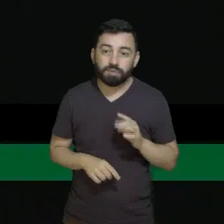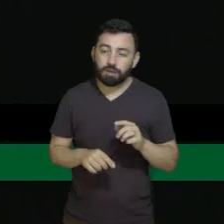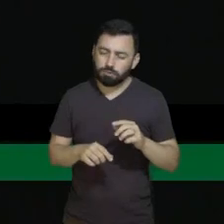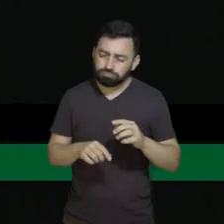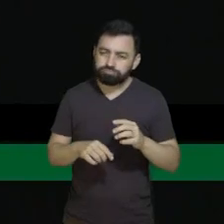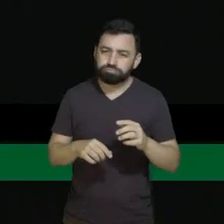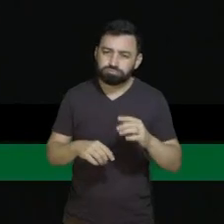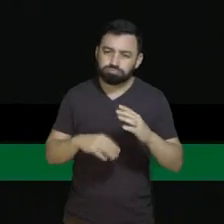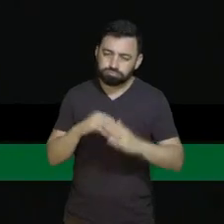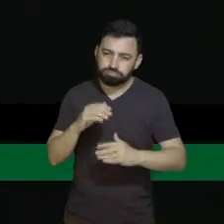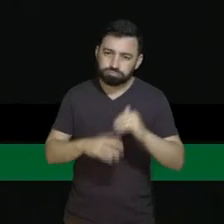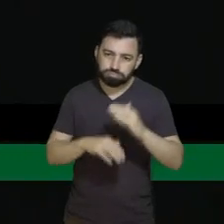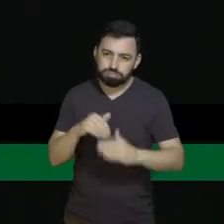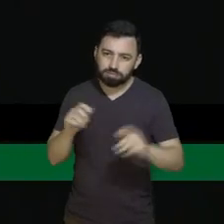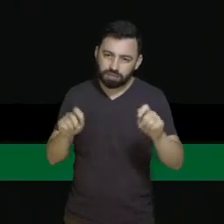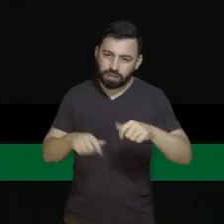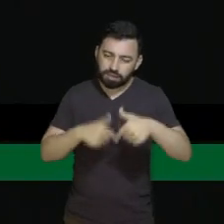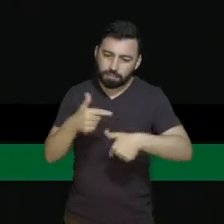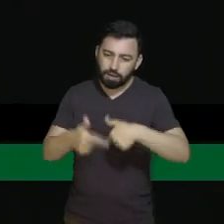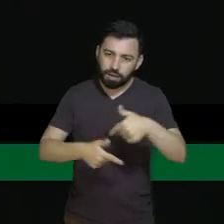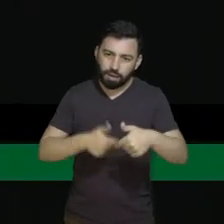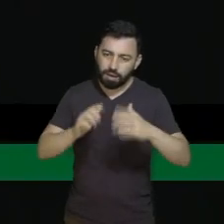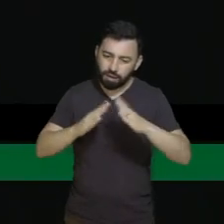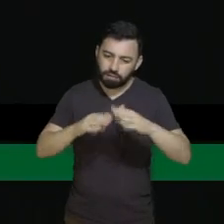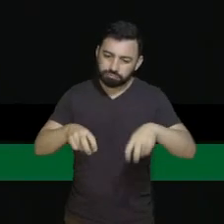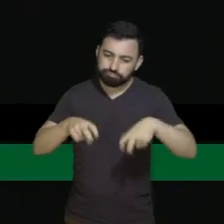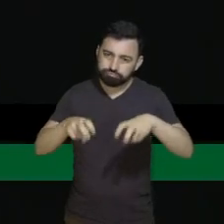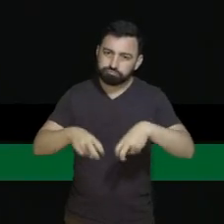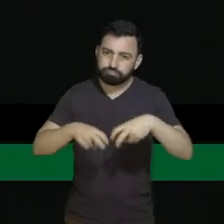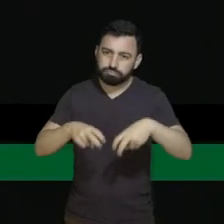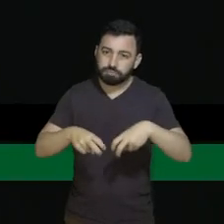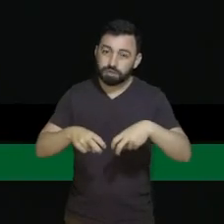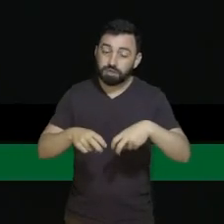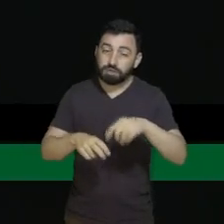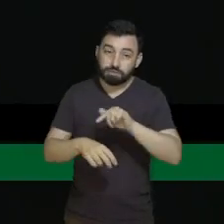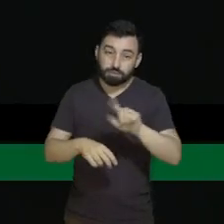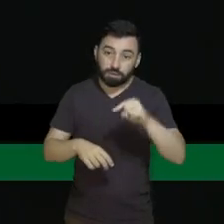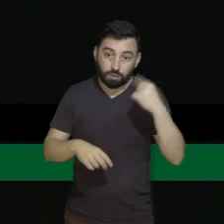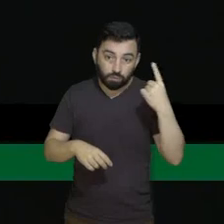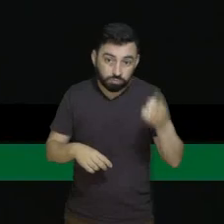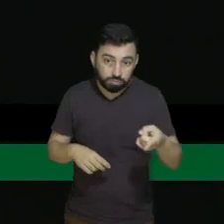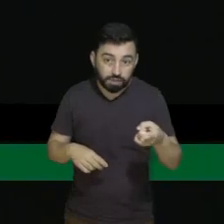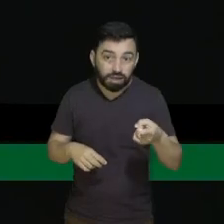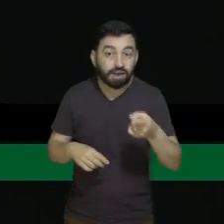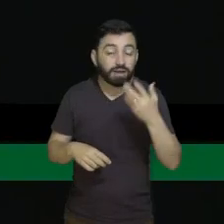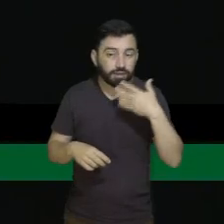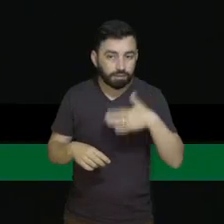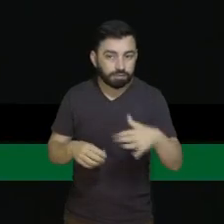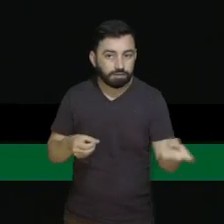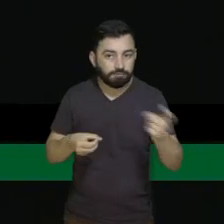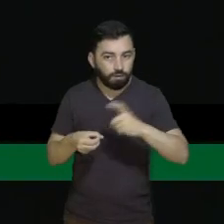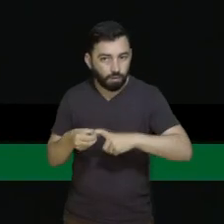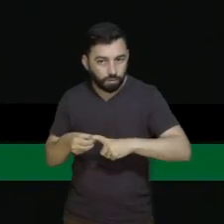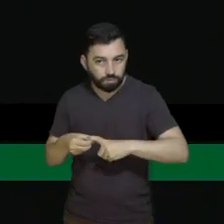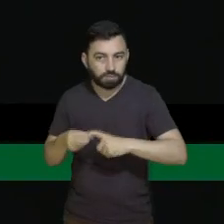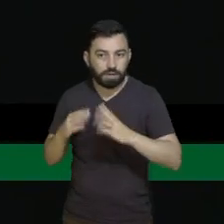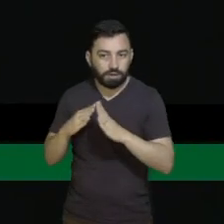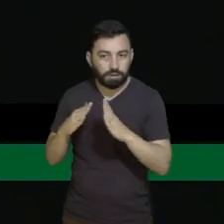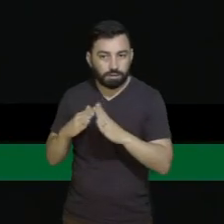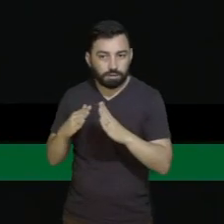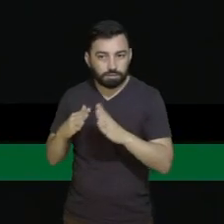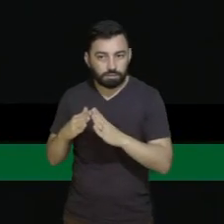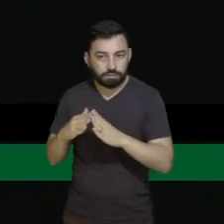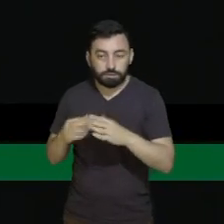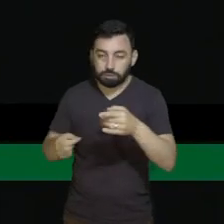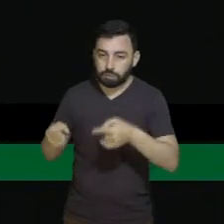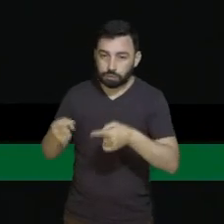qualificam para trabalhar nas propriedades. Na outra semana, essas crianças voltam para suas propriedades,